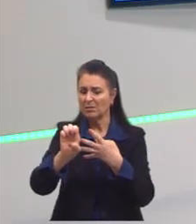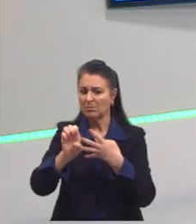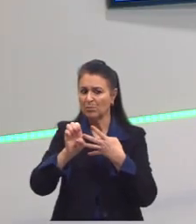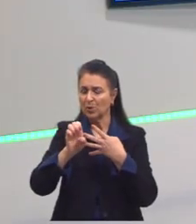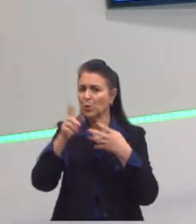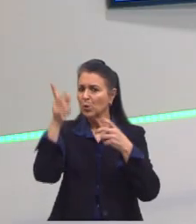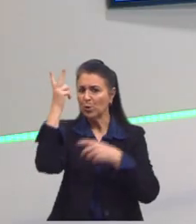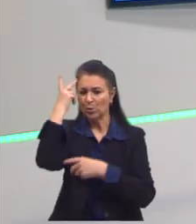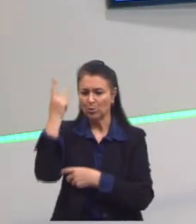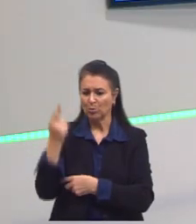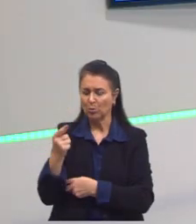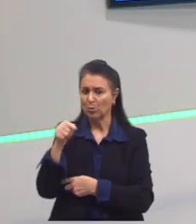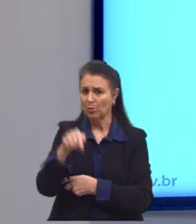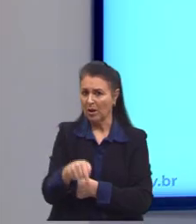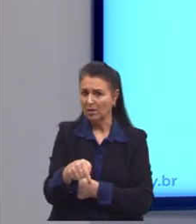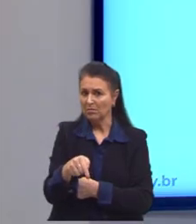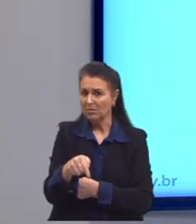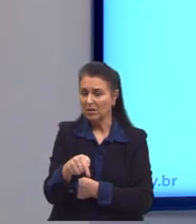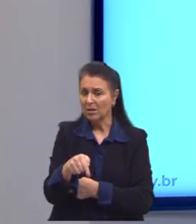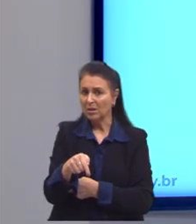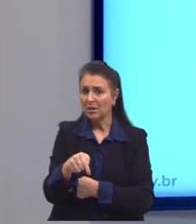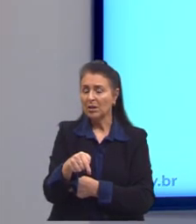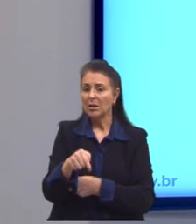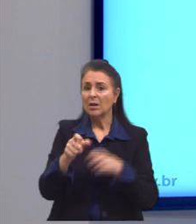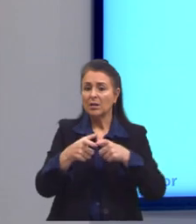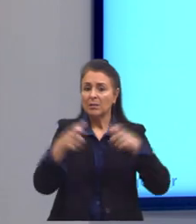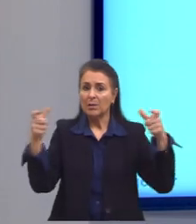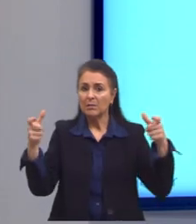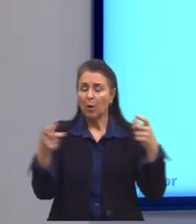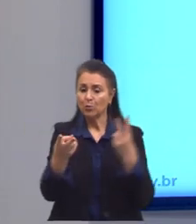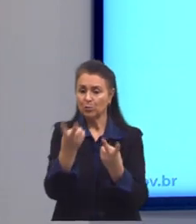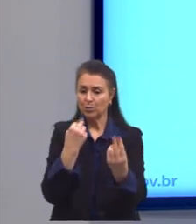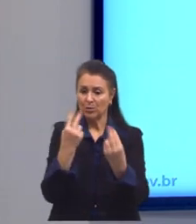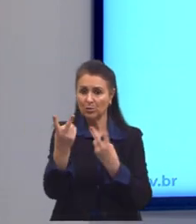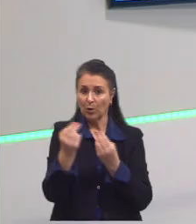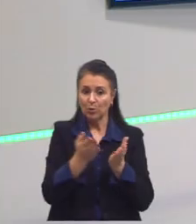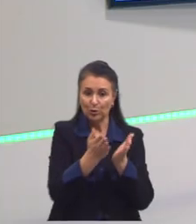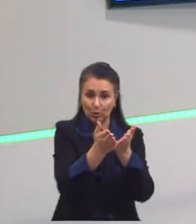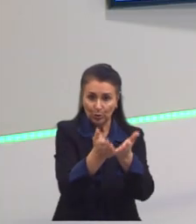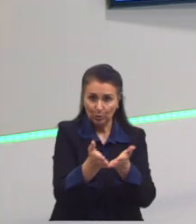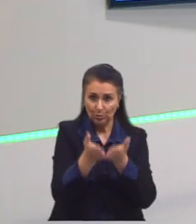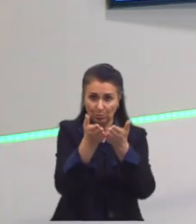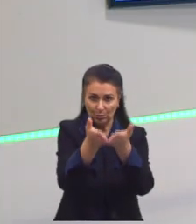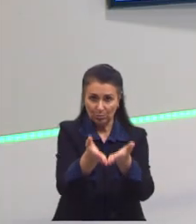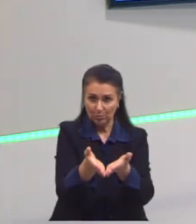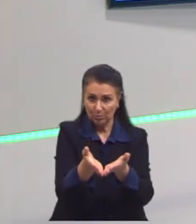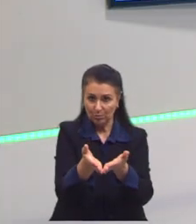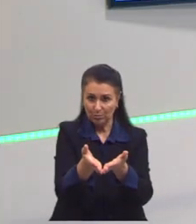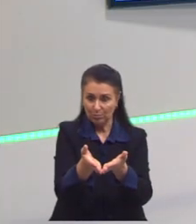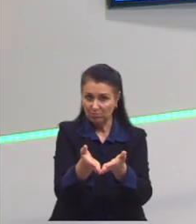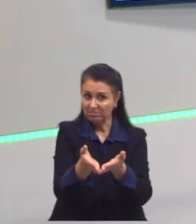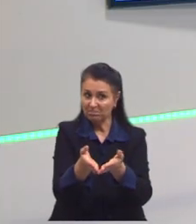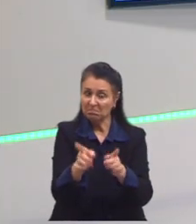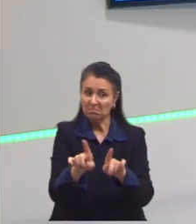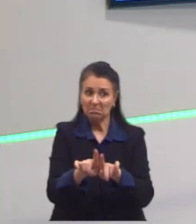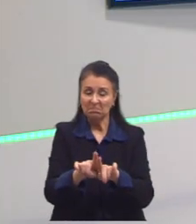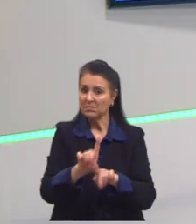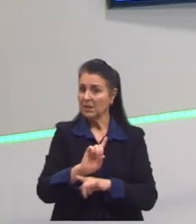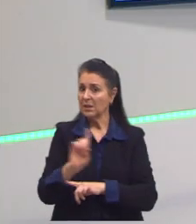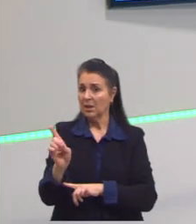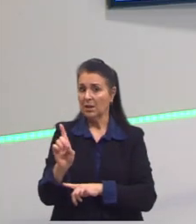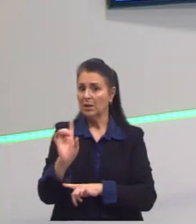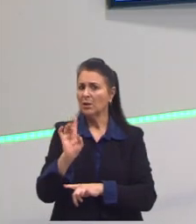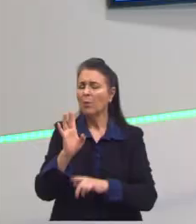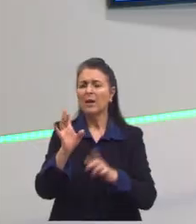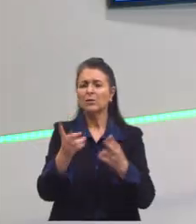patentear outras espécies expansão do transporte hidroviário também não na nessa região não é só